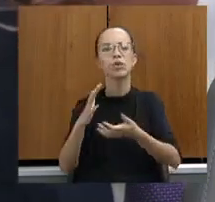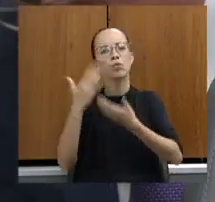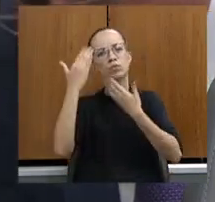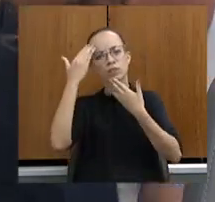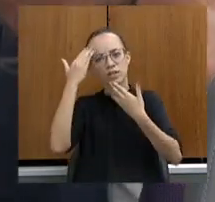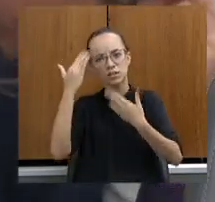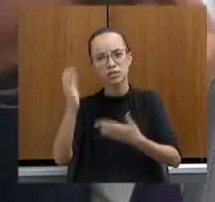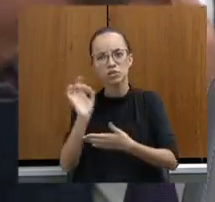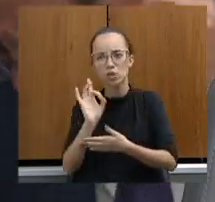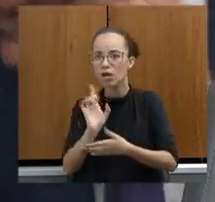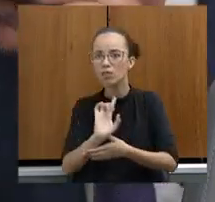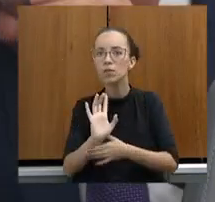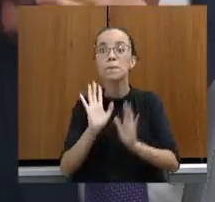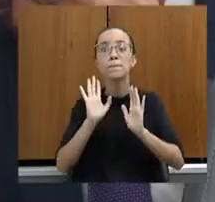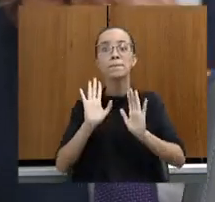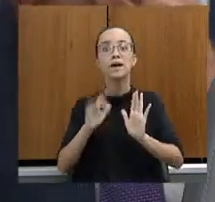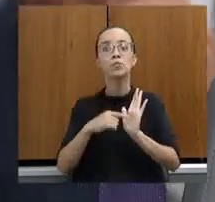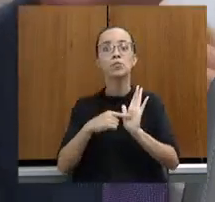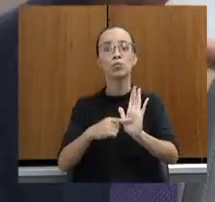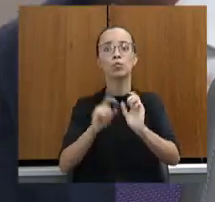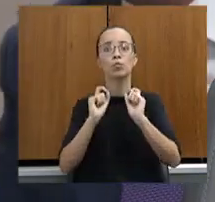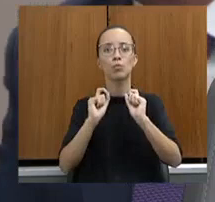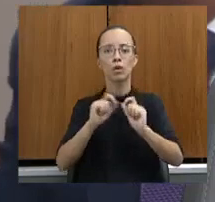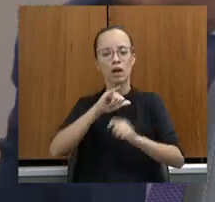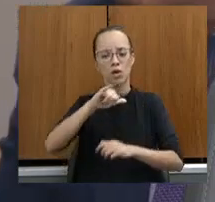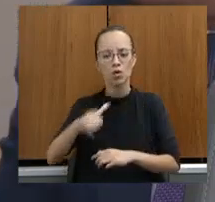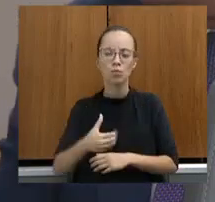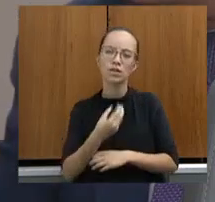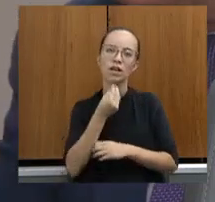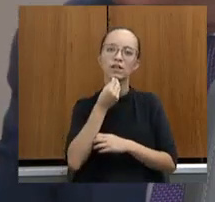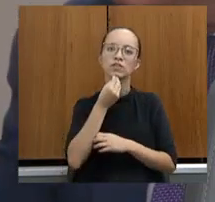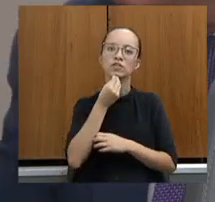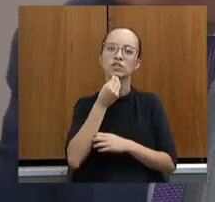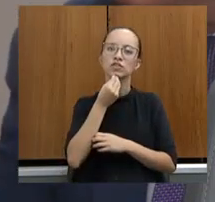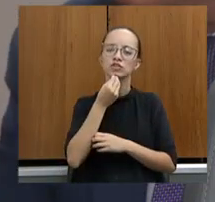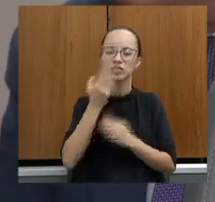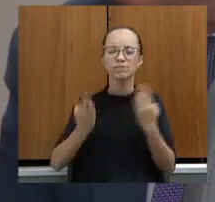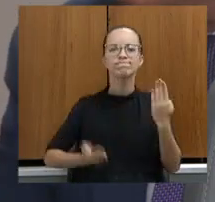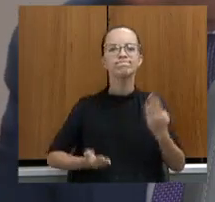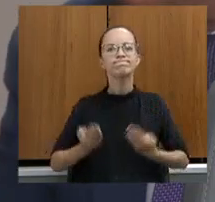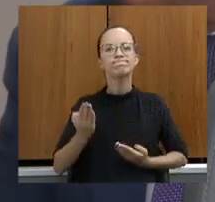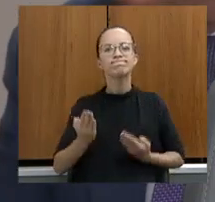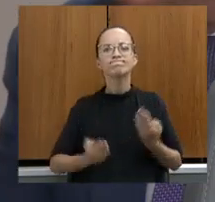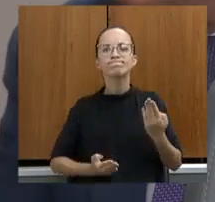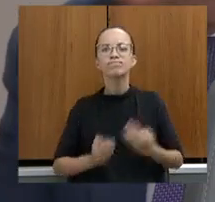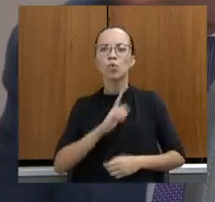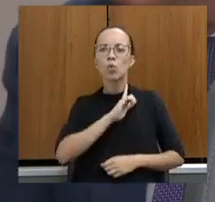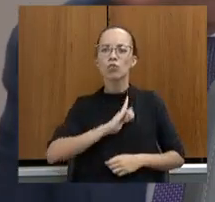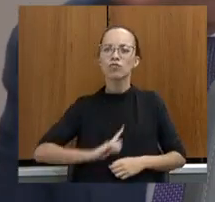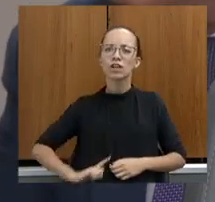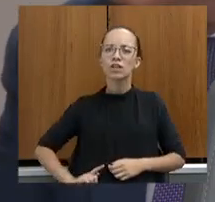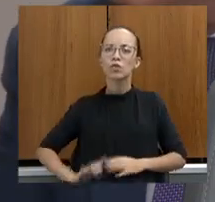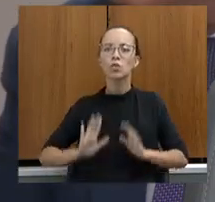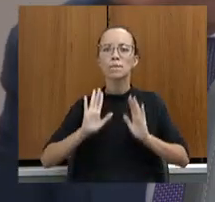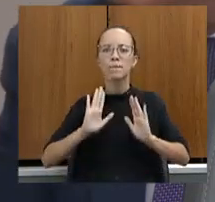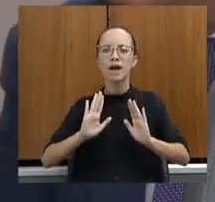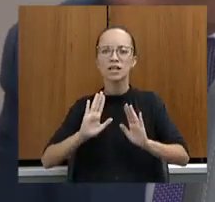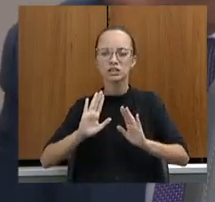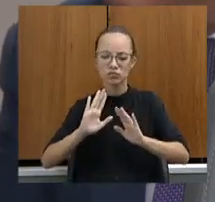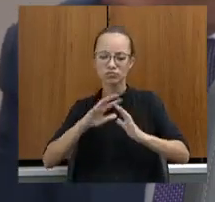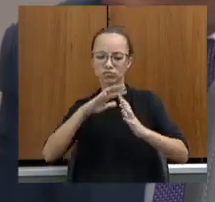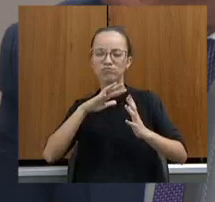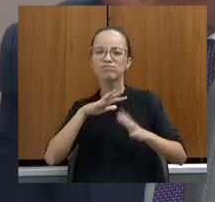agradecimento é trazer né a oportunidade deve ter sido o governo ter sido mais do que o governo o estado de Minas Gerais